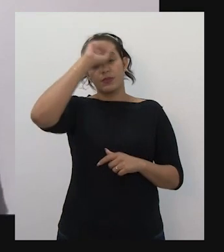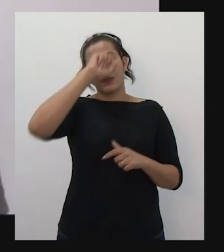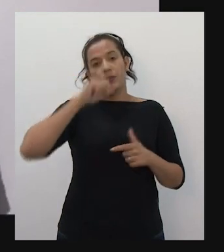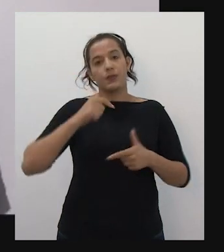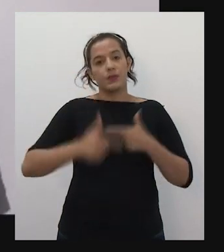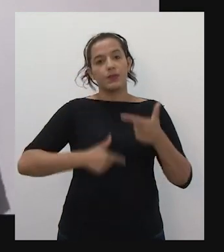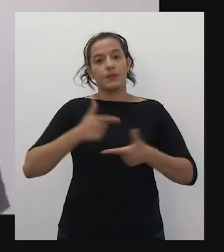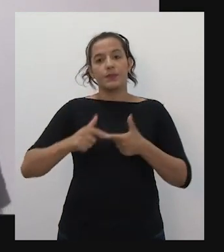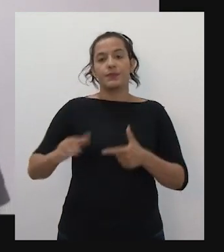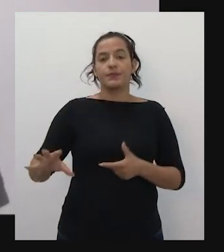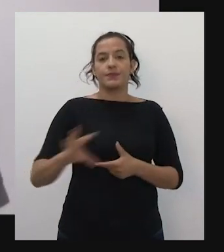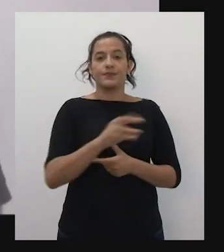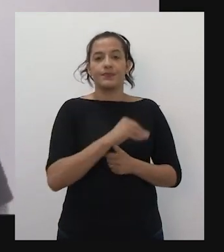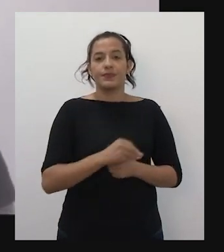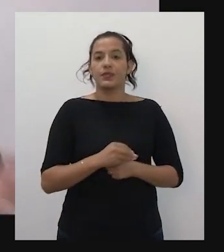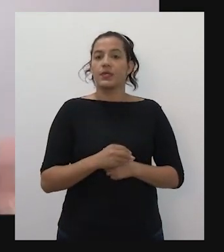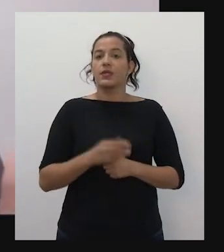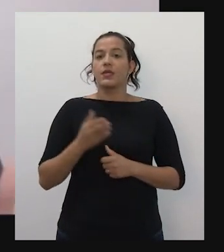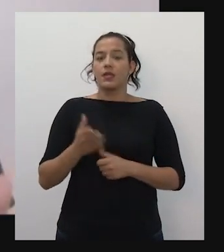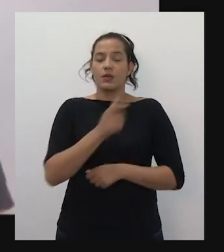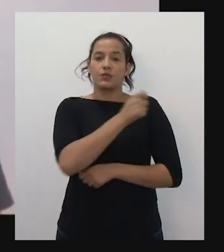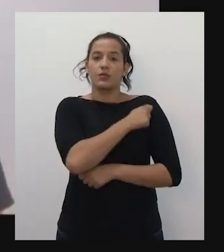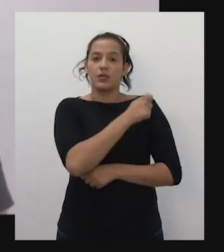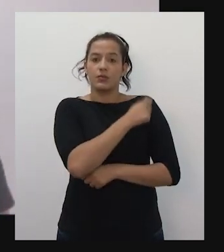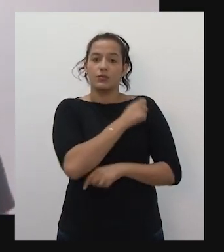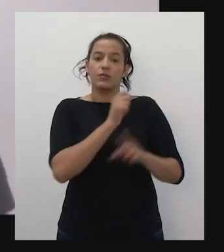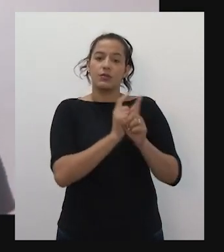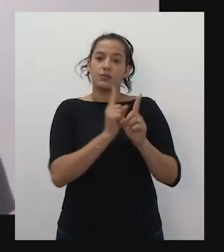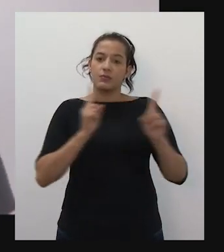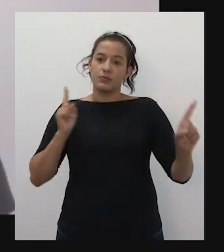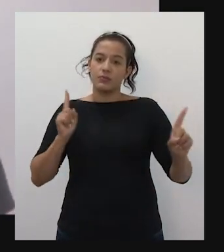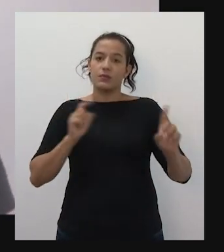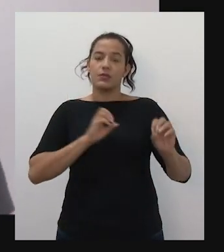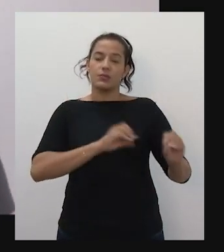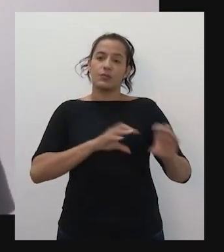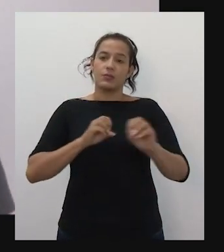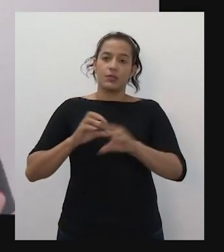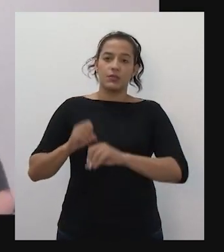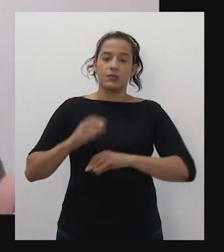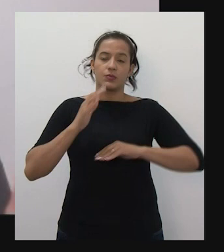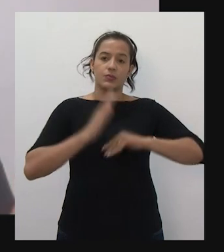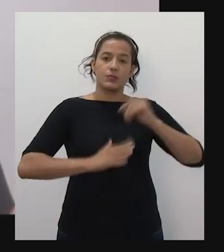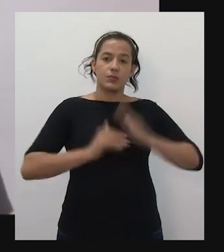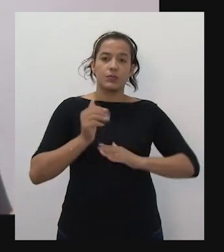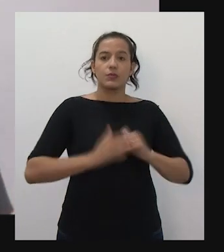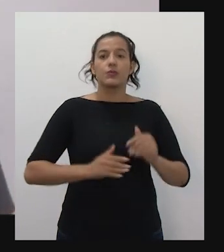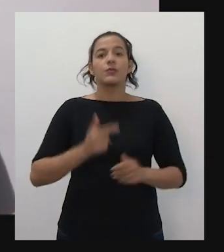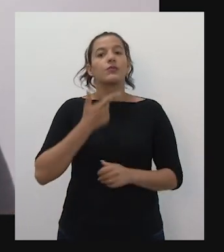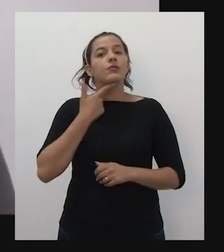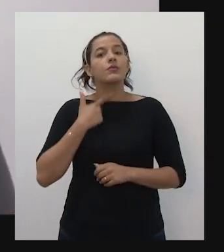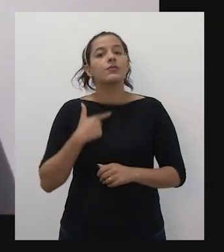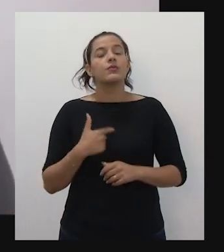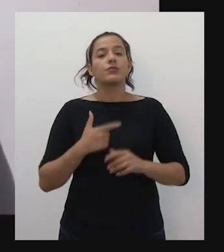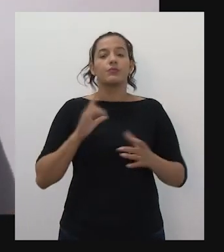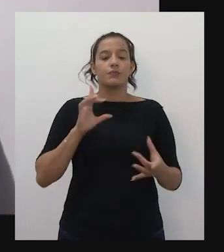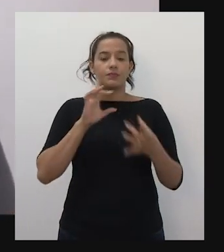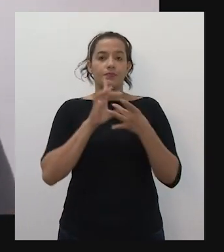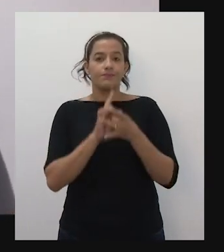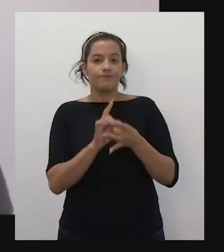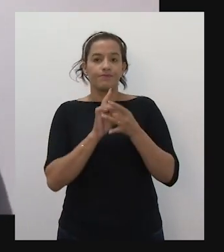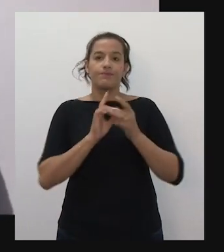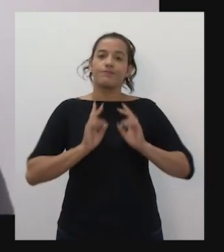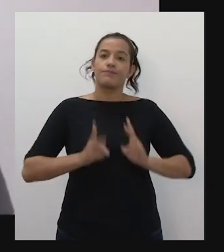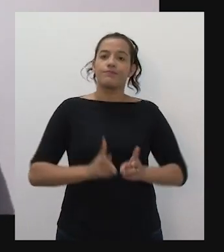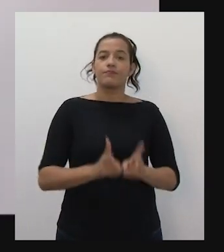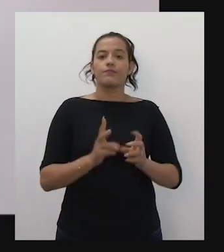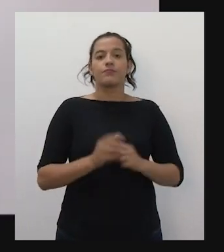para garantir aos alunos, mesmo à distância, uma educação de qualidade, né? E o desejo de manter o vínculo afetivo desses